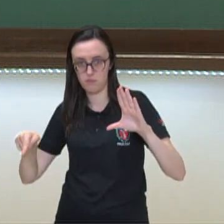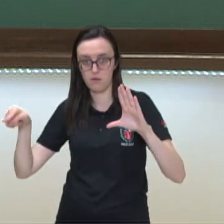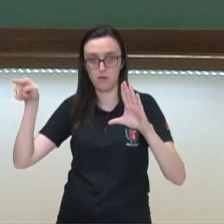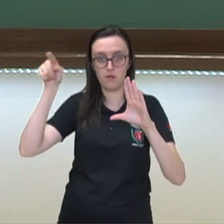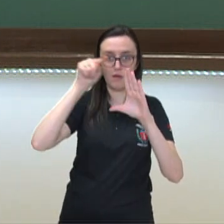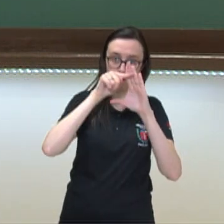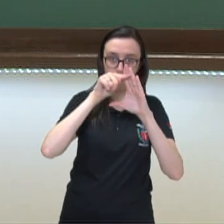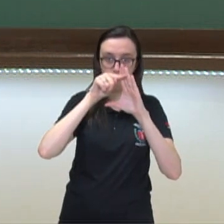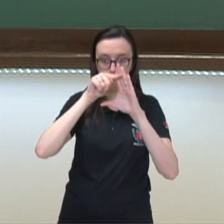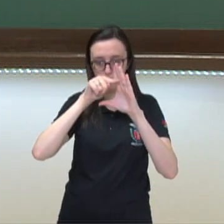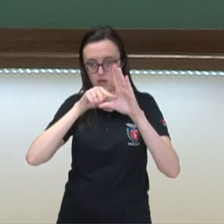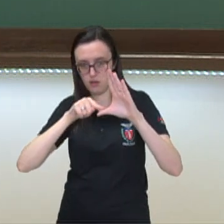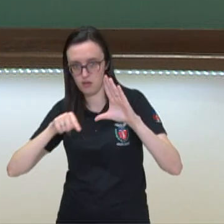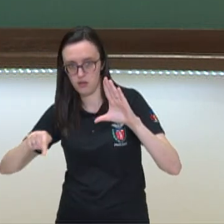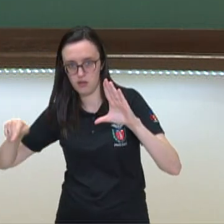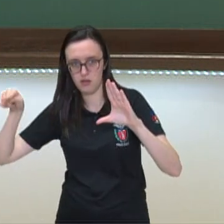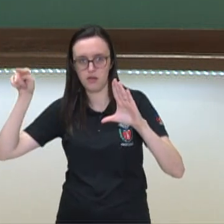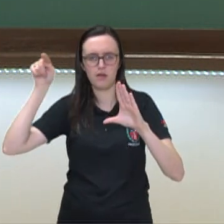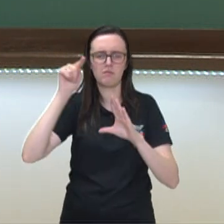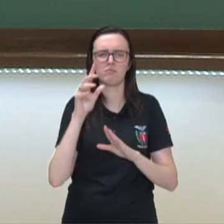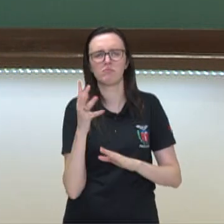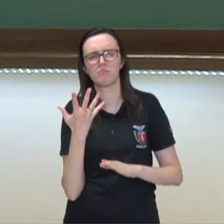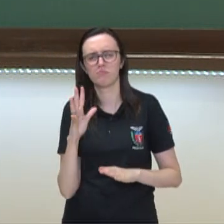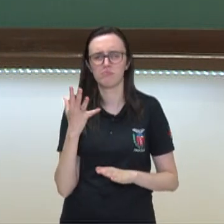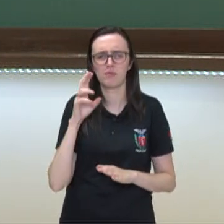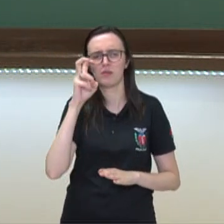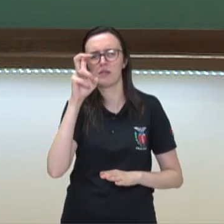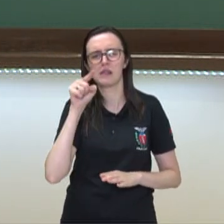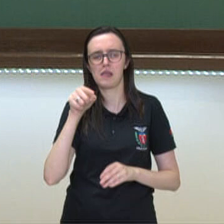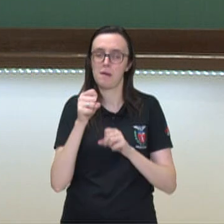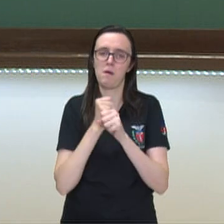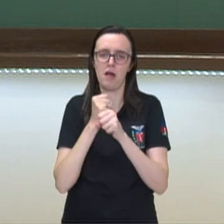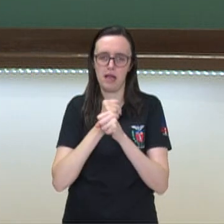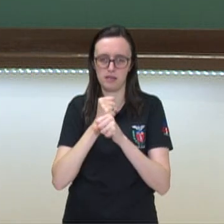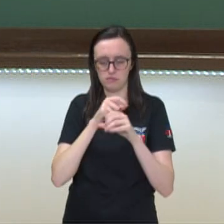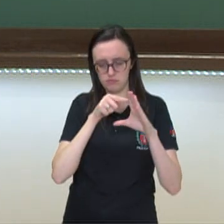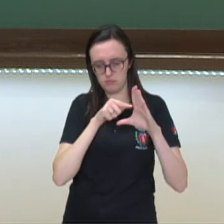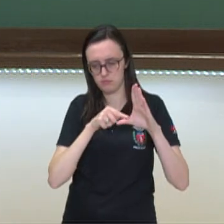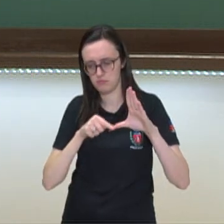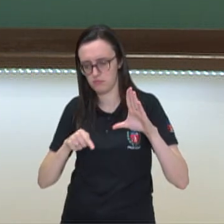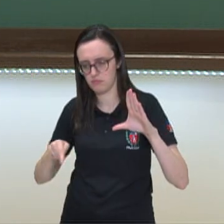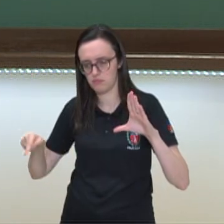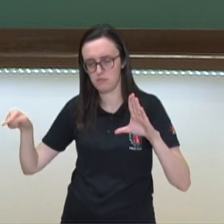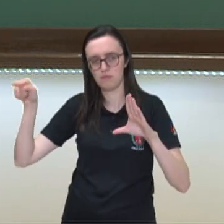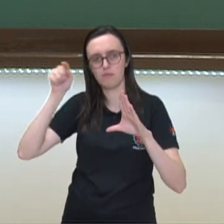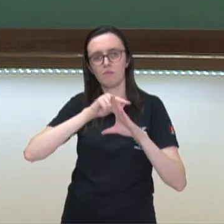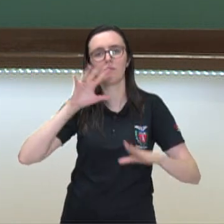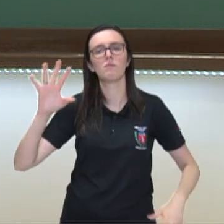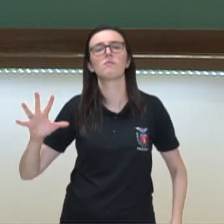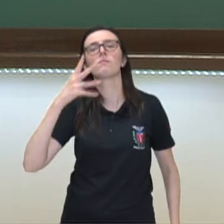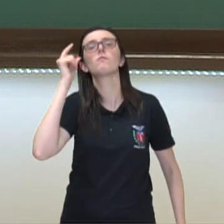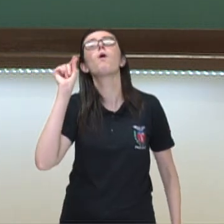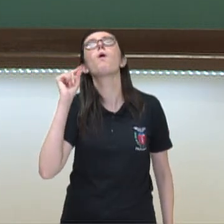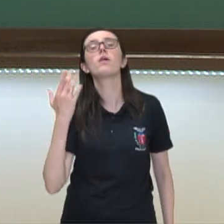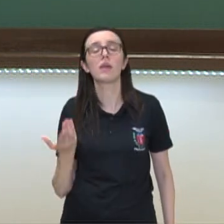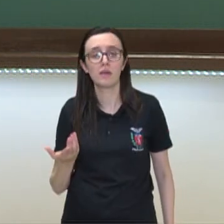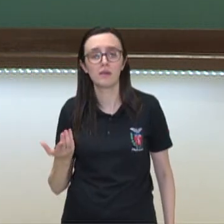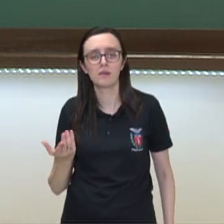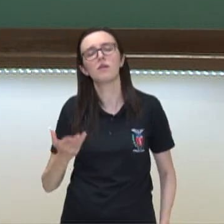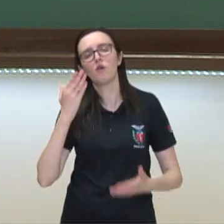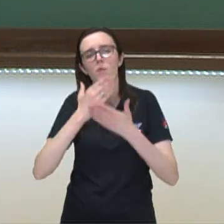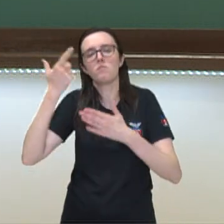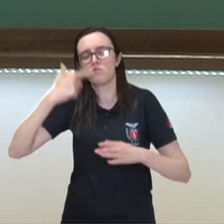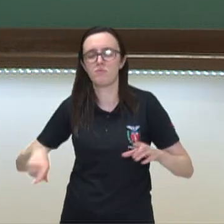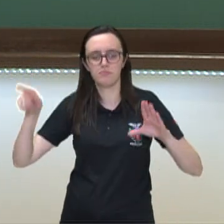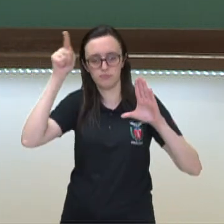de conta longa, de mais ou menos 5.000 anos. E aí, o que acontece quando acaba o calendário? Começa